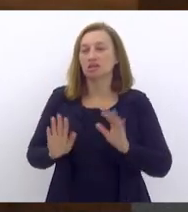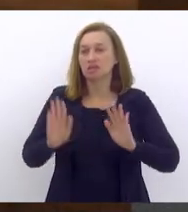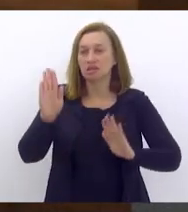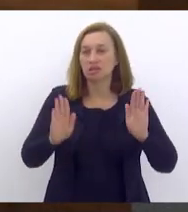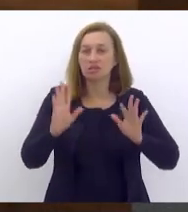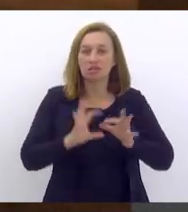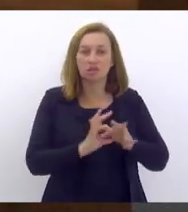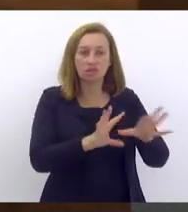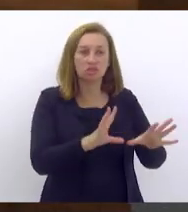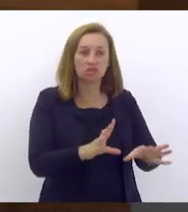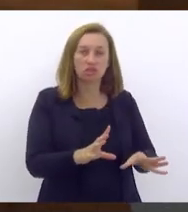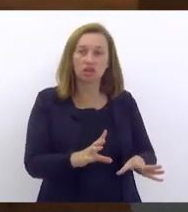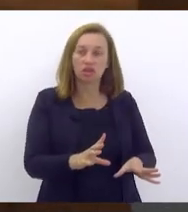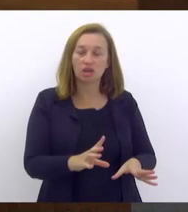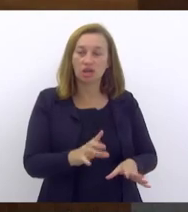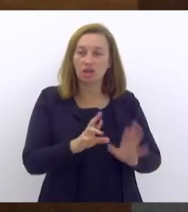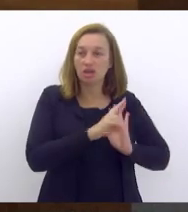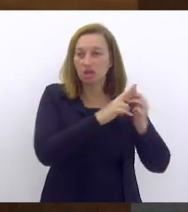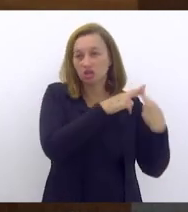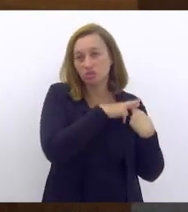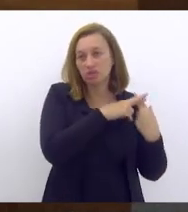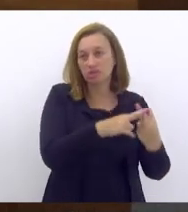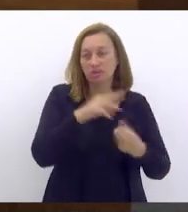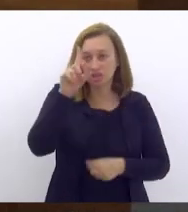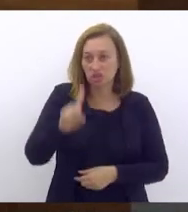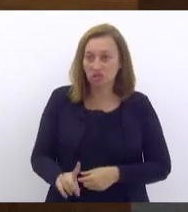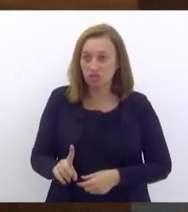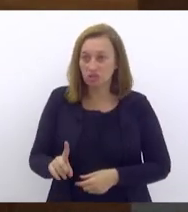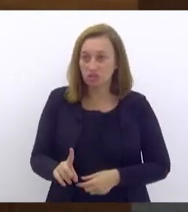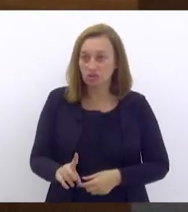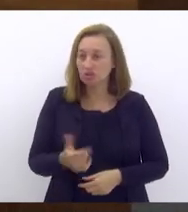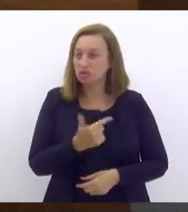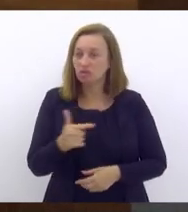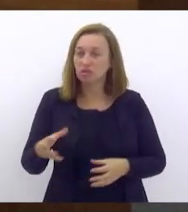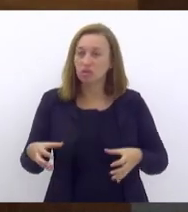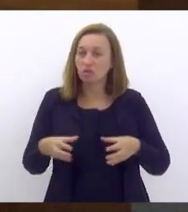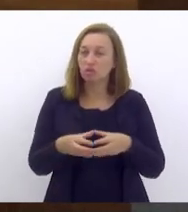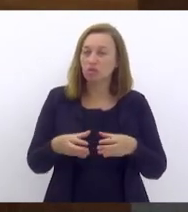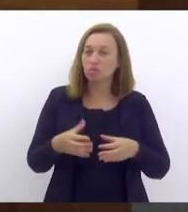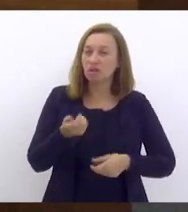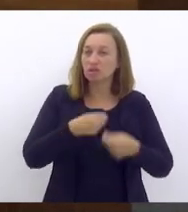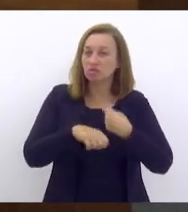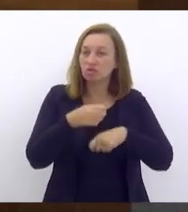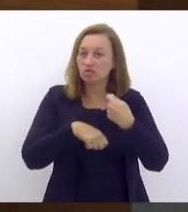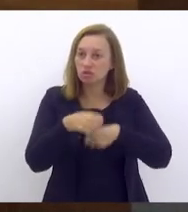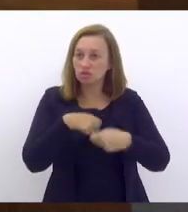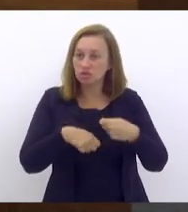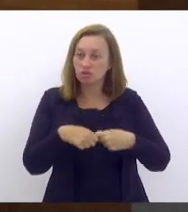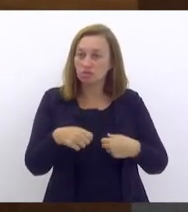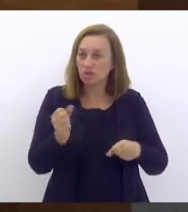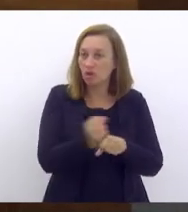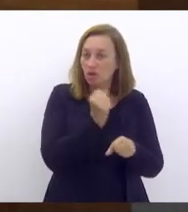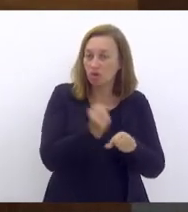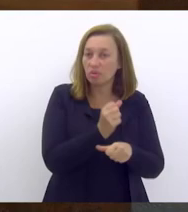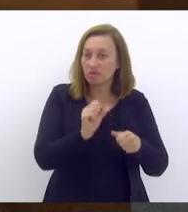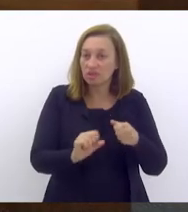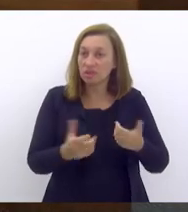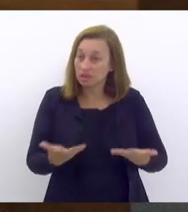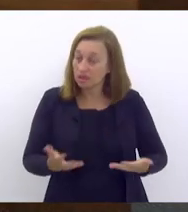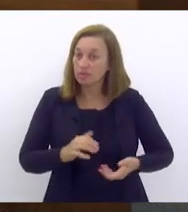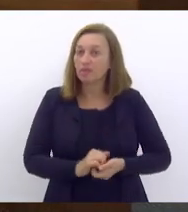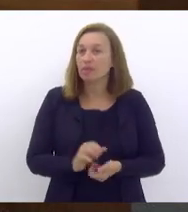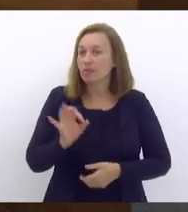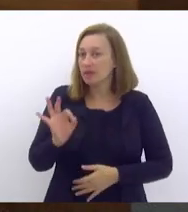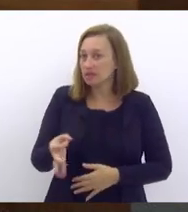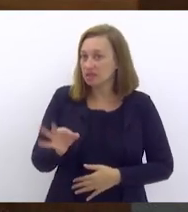diretores, jogar na mão de quem está na ponta, sem equipe administrativa, para fazer essas obras. Isso,